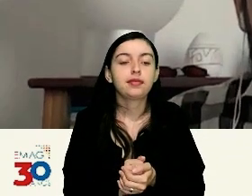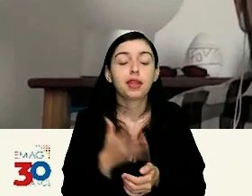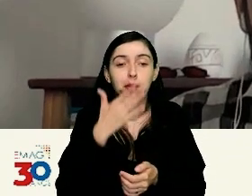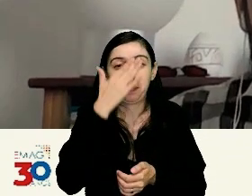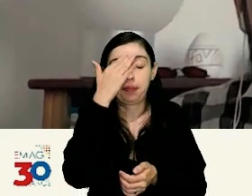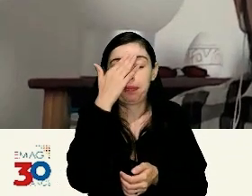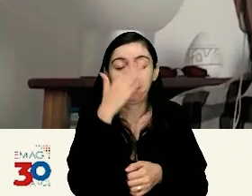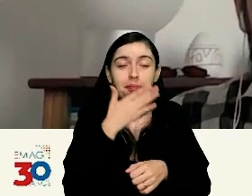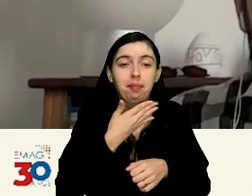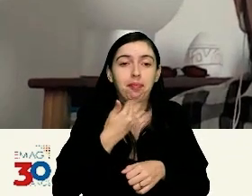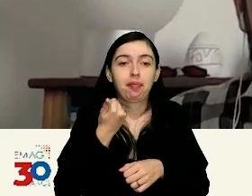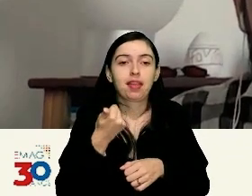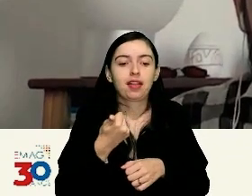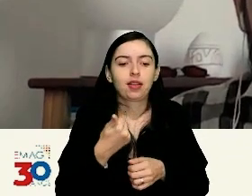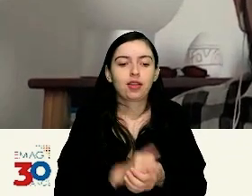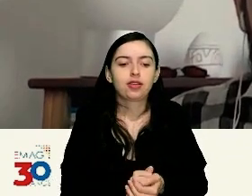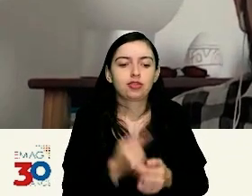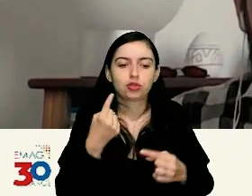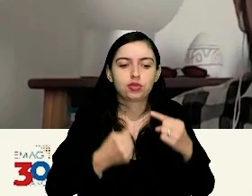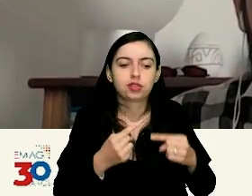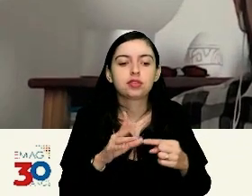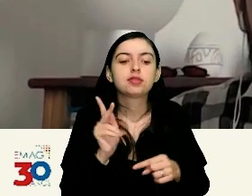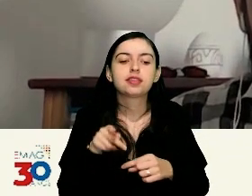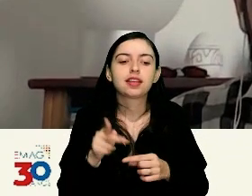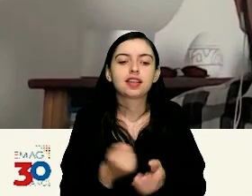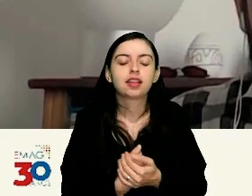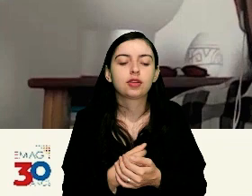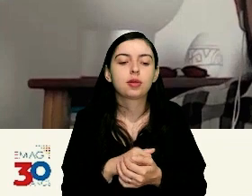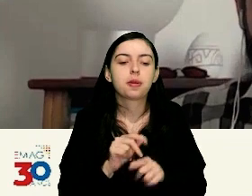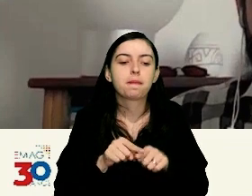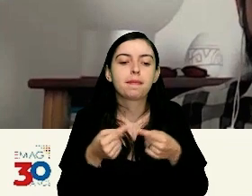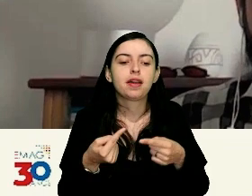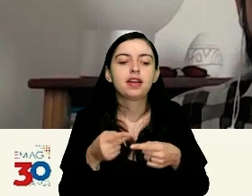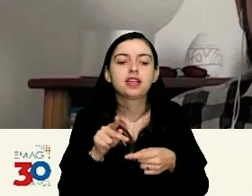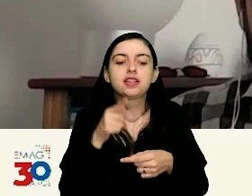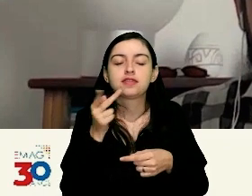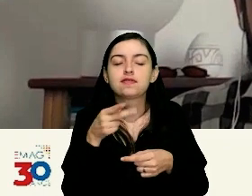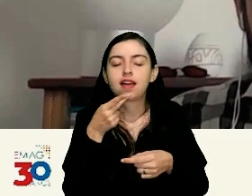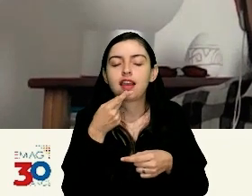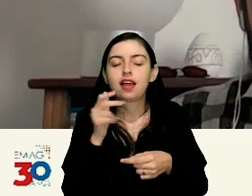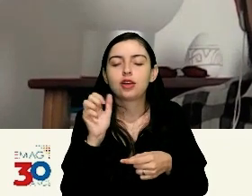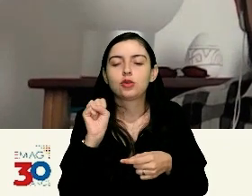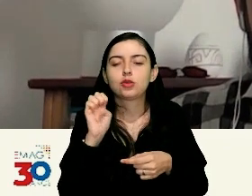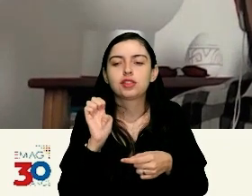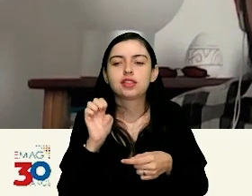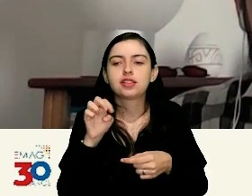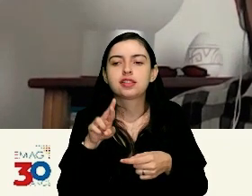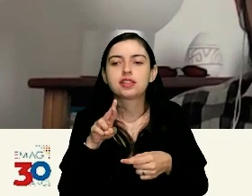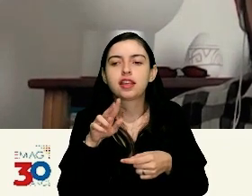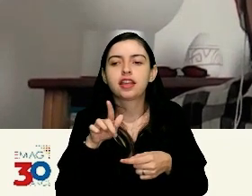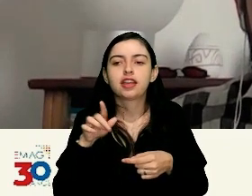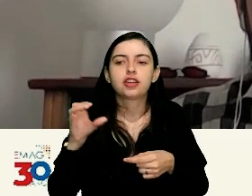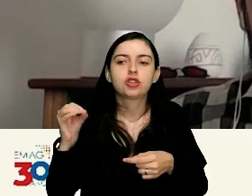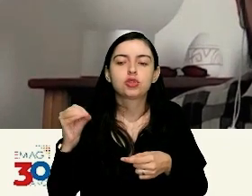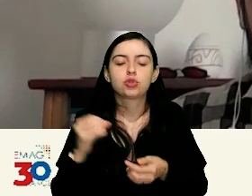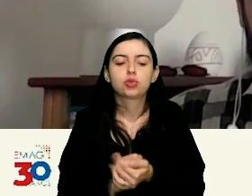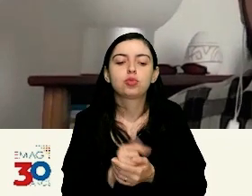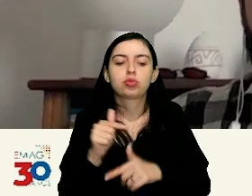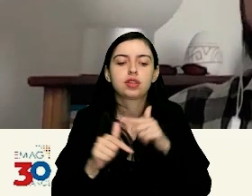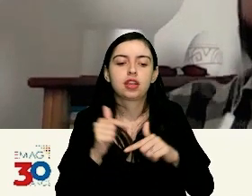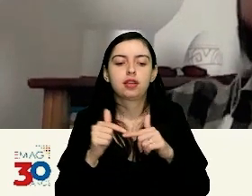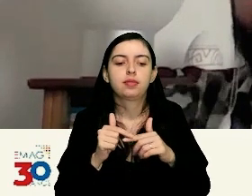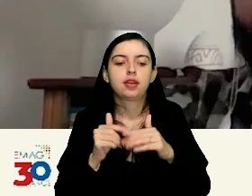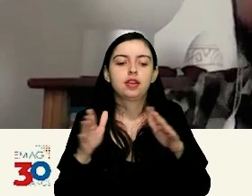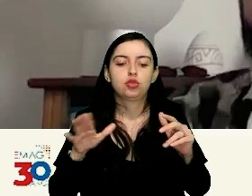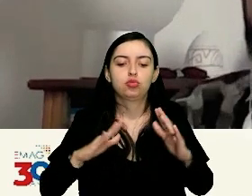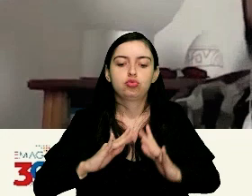o objetivo. Eu podia continuar aqui falando, mas vamos chamar o Sérgio, ainda temos que ouvi-lo. O Sérgio, ele trabalha no mesmo andar que eu,